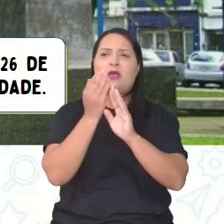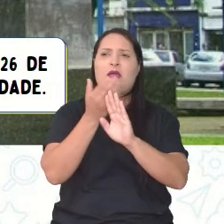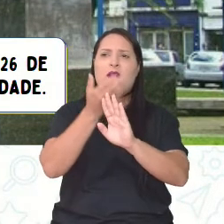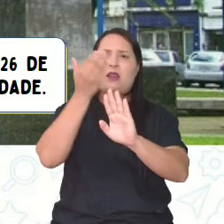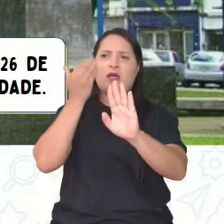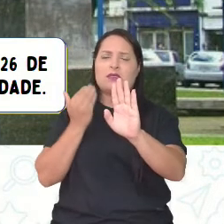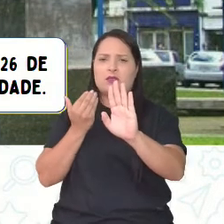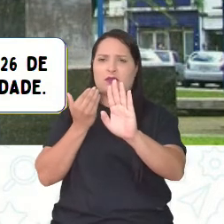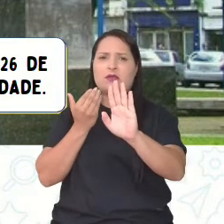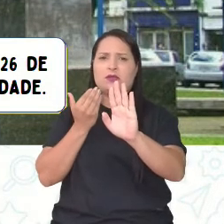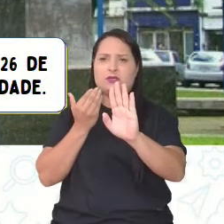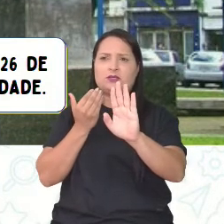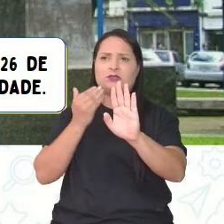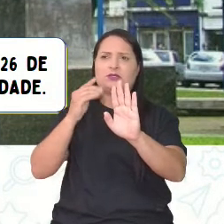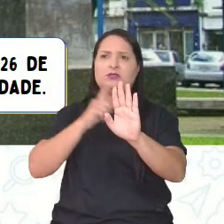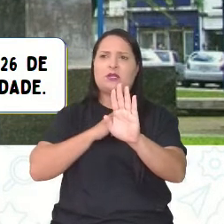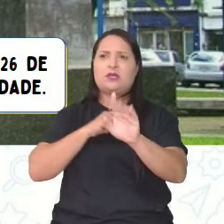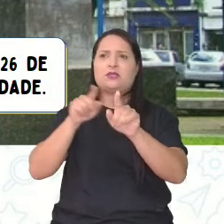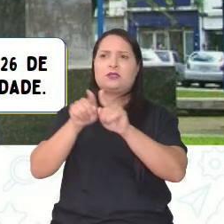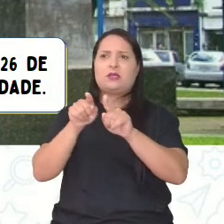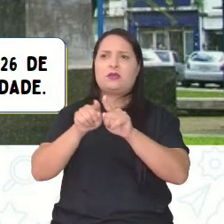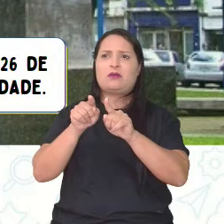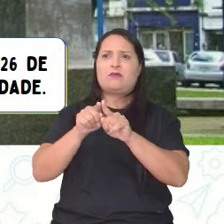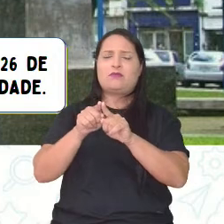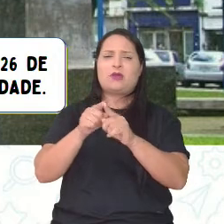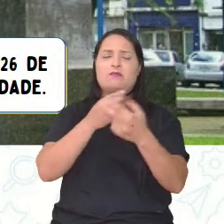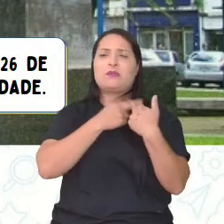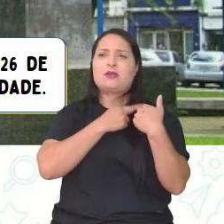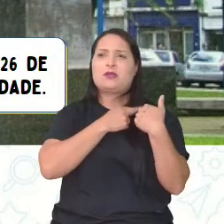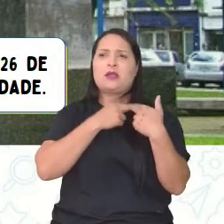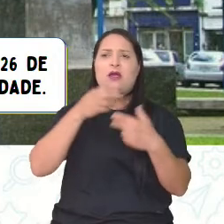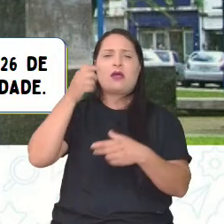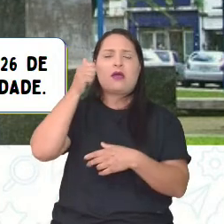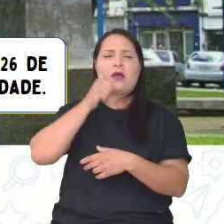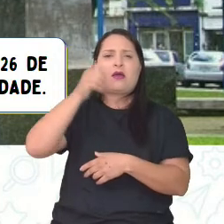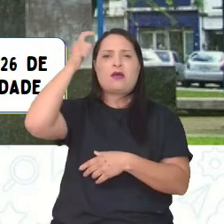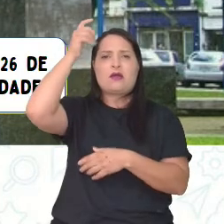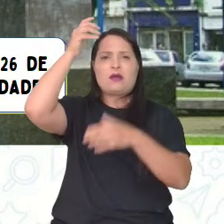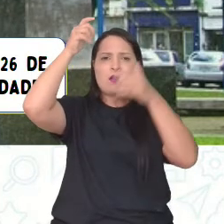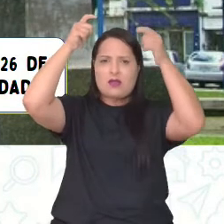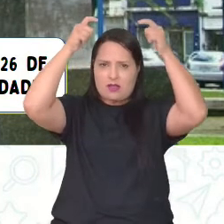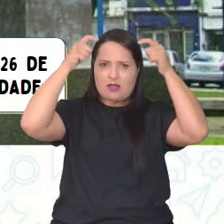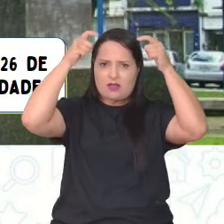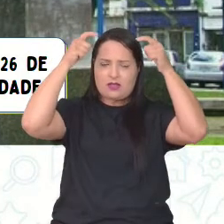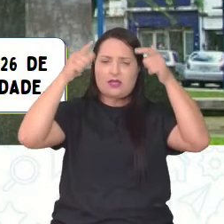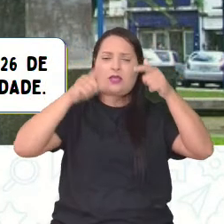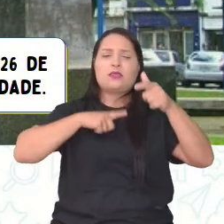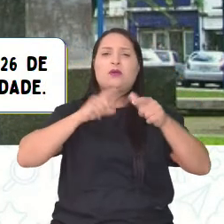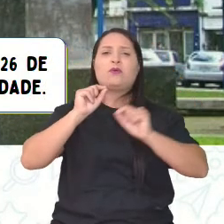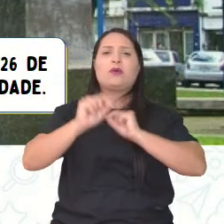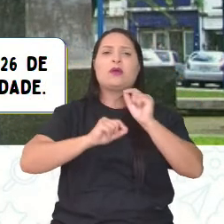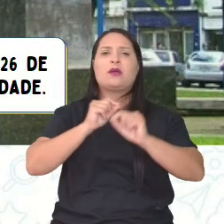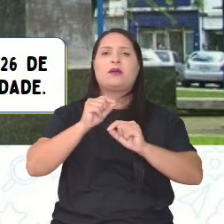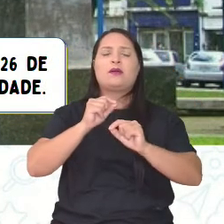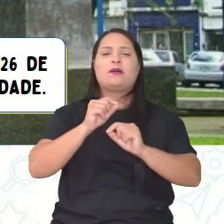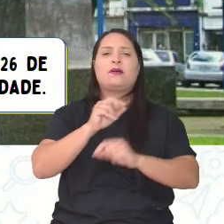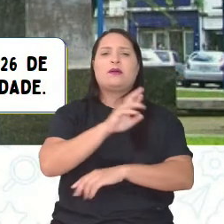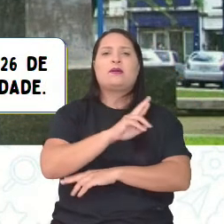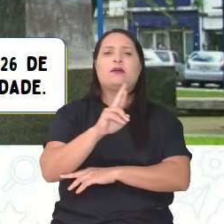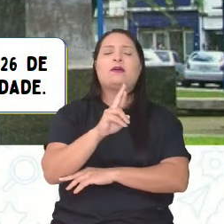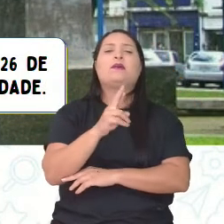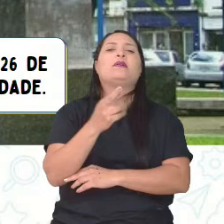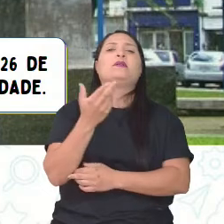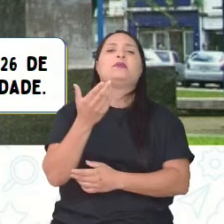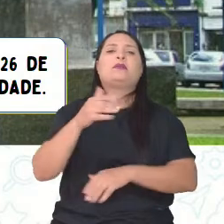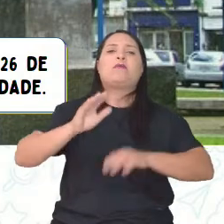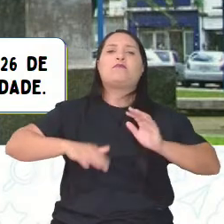a calunga, que é uma boneca que representa também a rainha, mas a ancestralidade real da realeza do maracatu. Né? E lembrar que esses